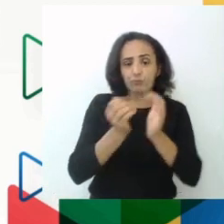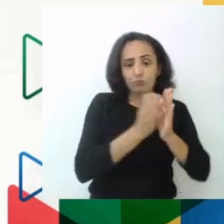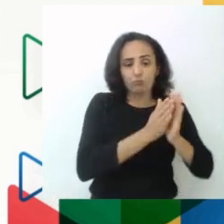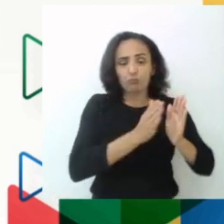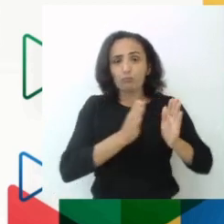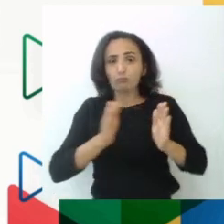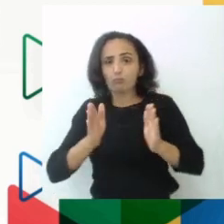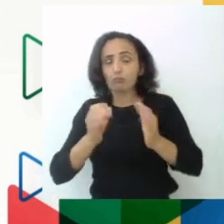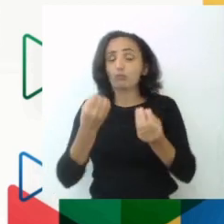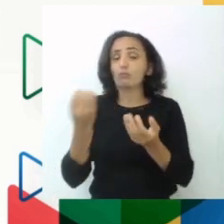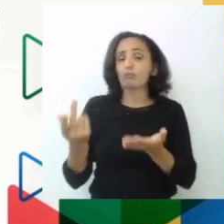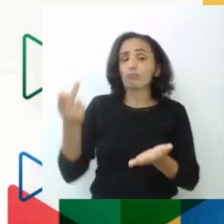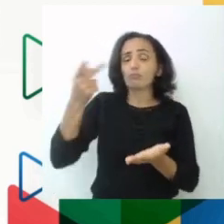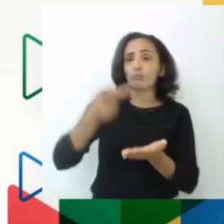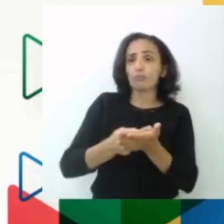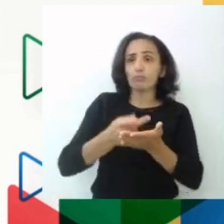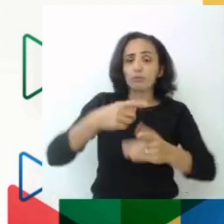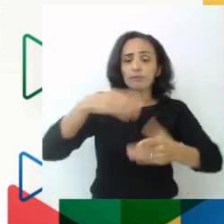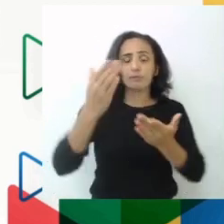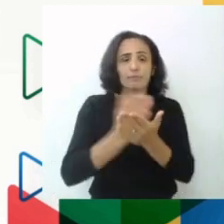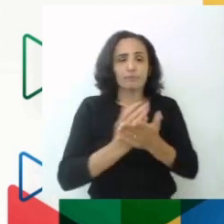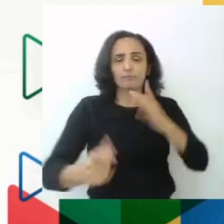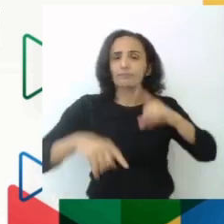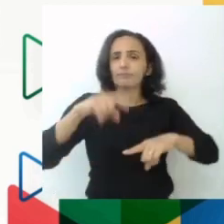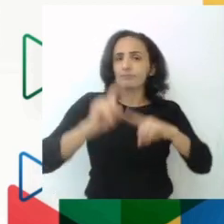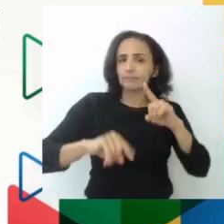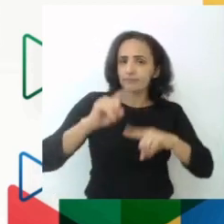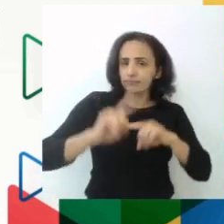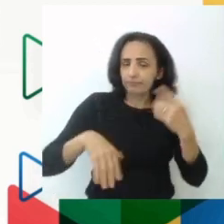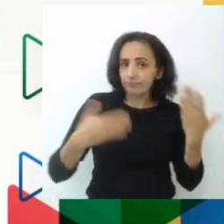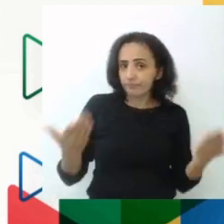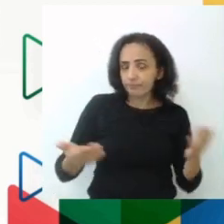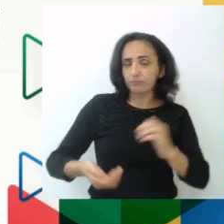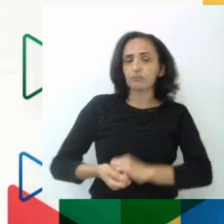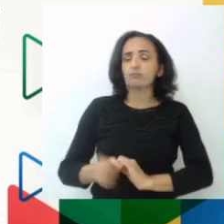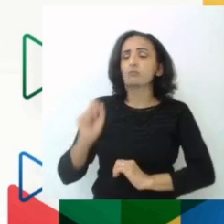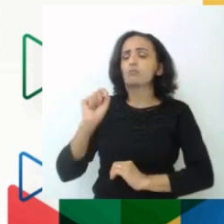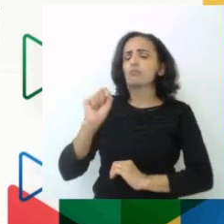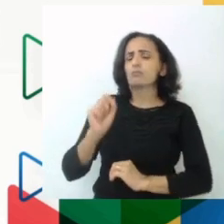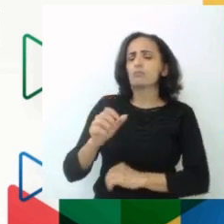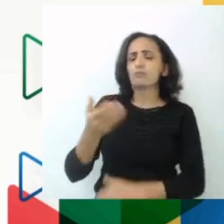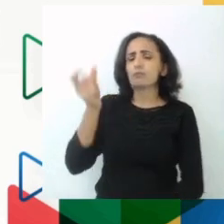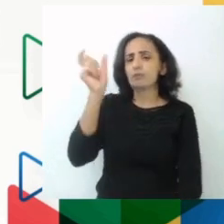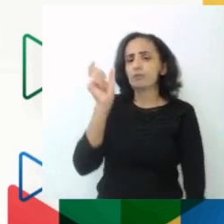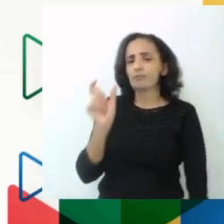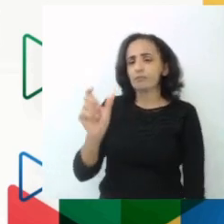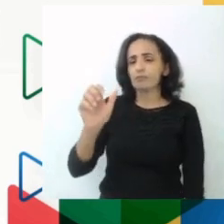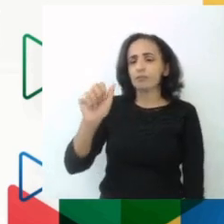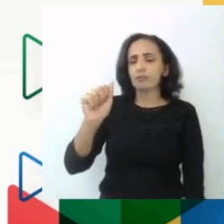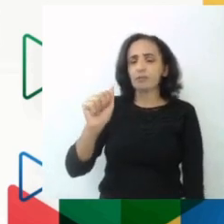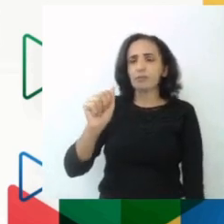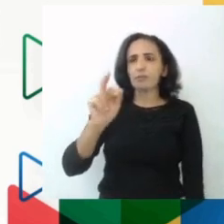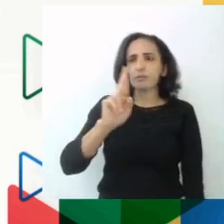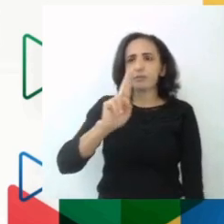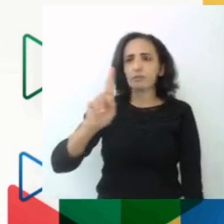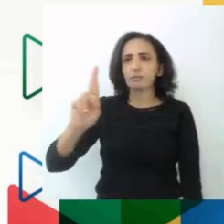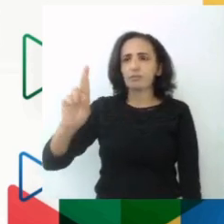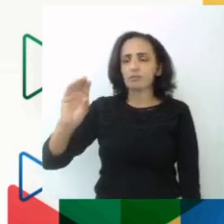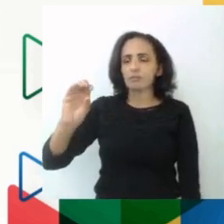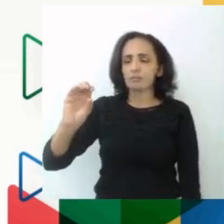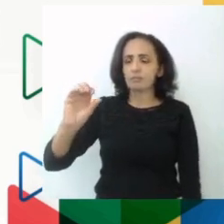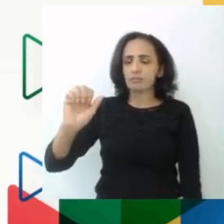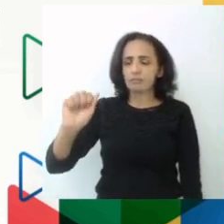ou pela natureza dos elementos componentes. Então, o que é um arranjo, né? Vamos explicar aqui com mais detalhe o que